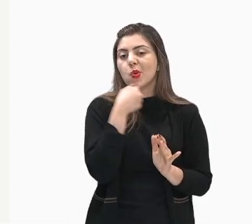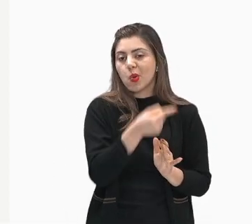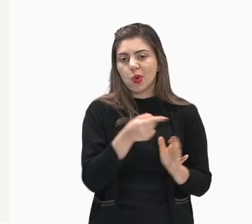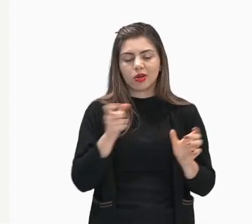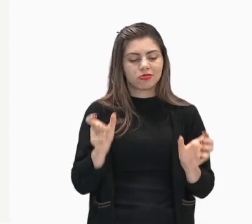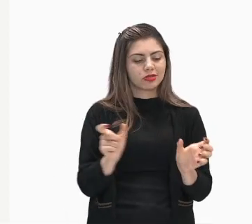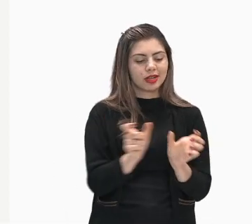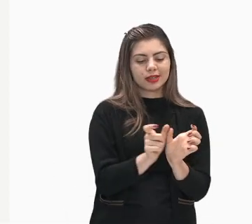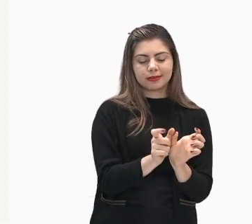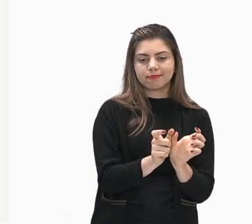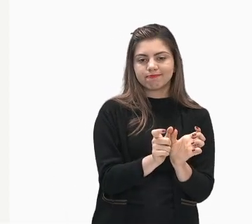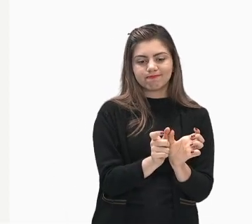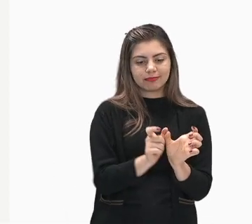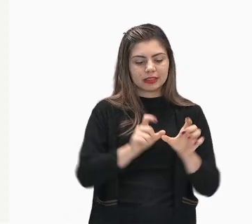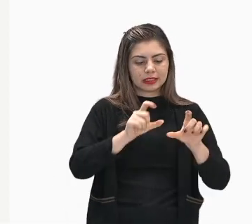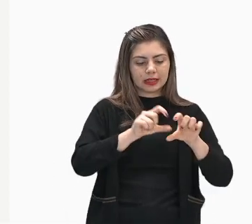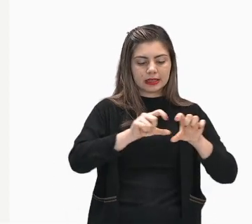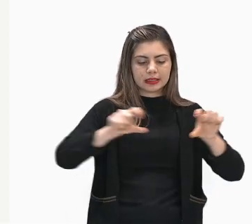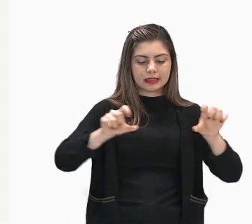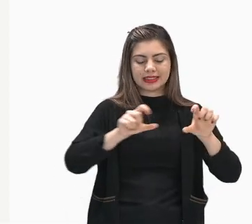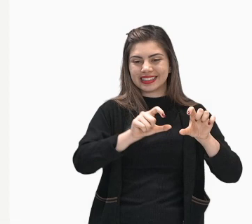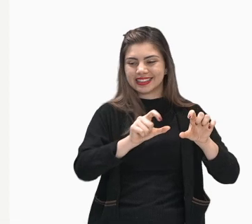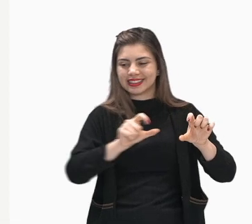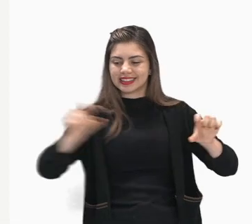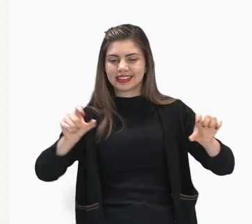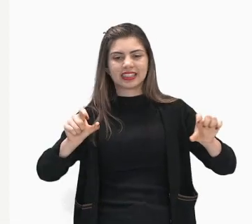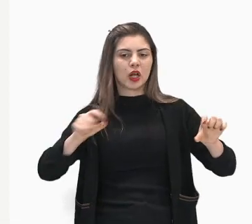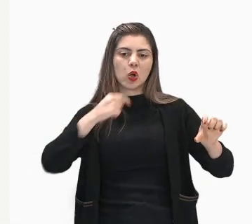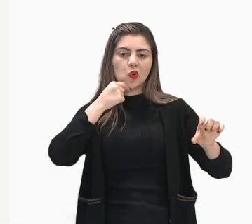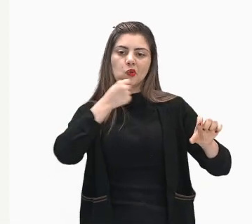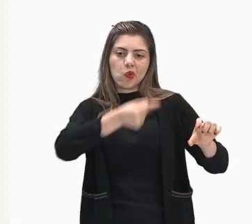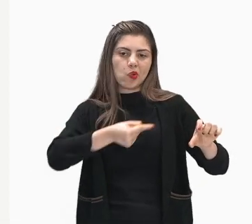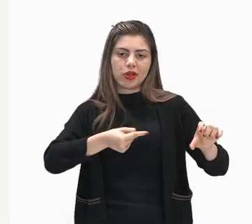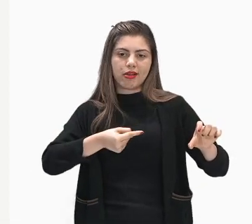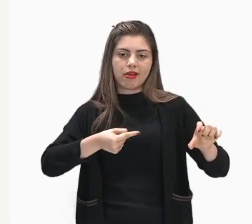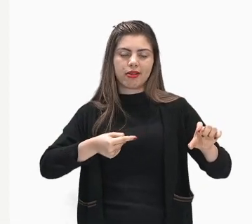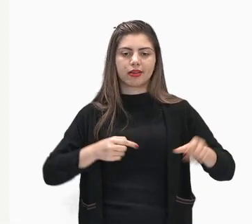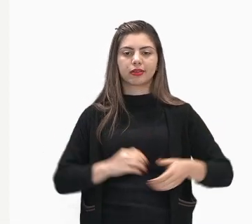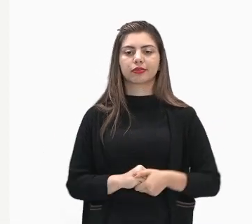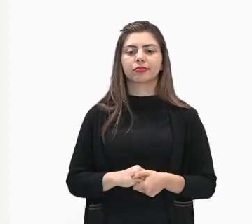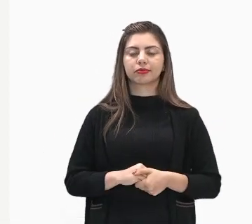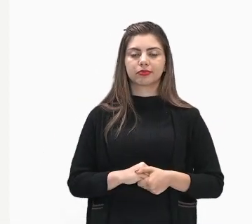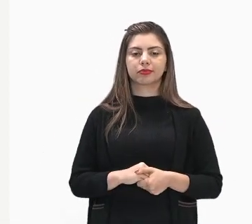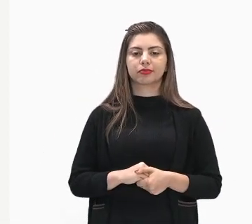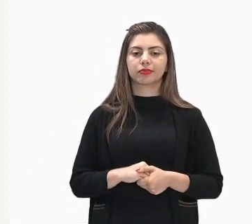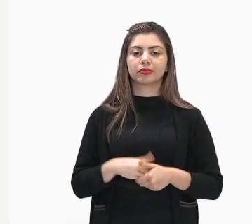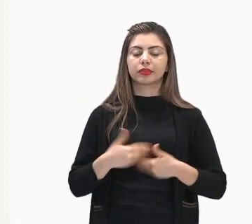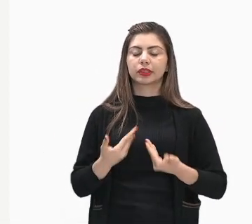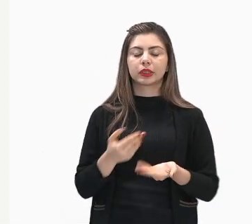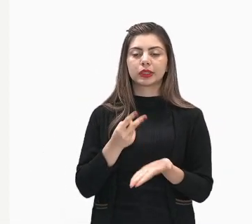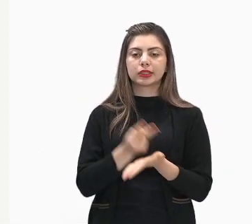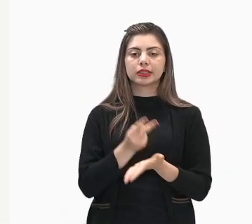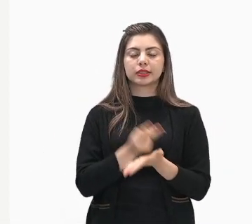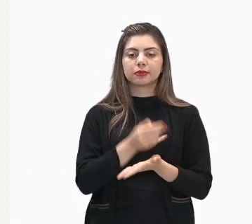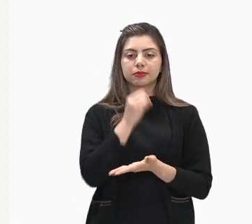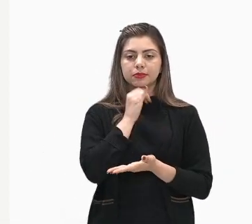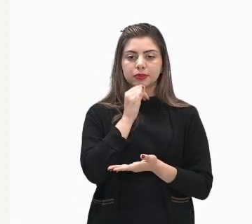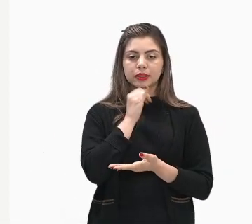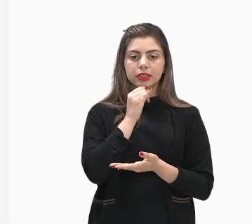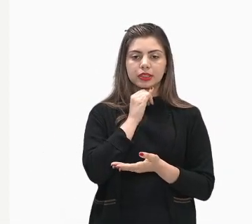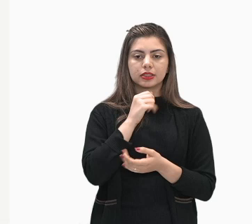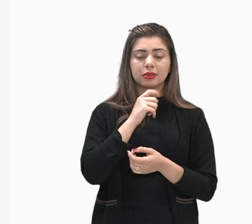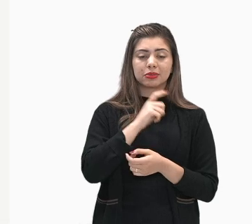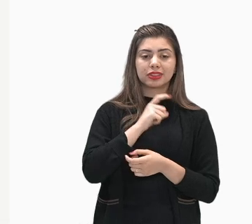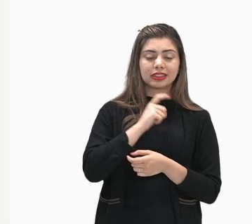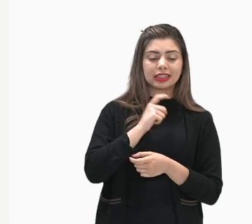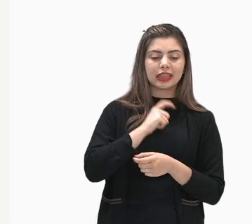de separar os polos magnéticos de um ímã. Ou seja, toda vez que um ímã for dividido,